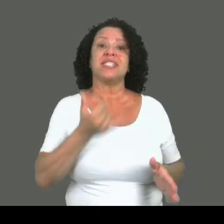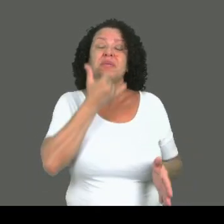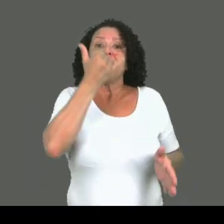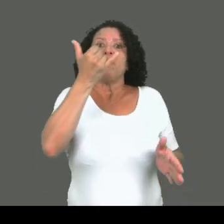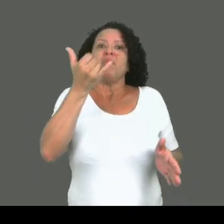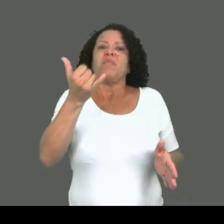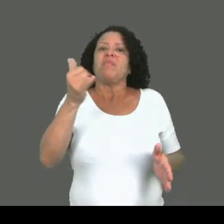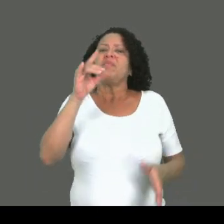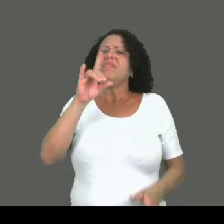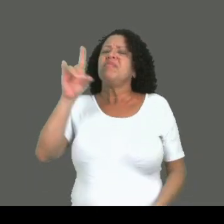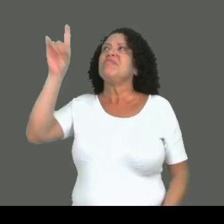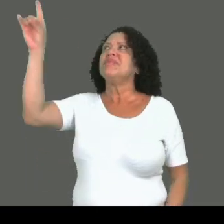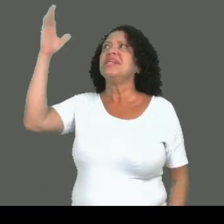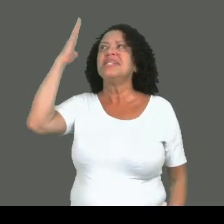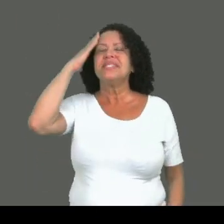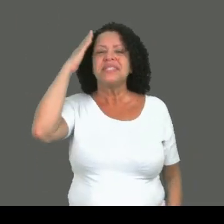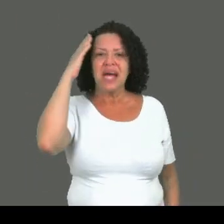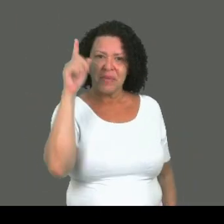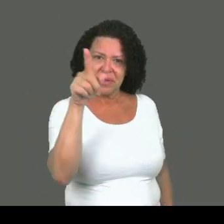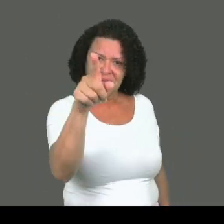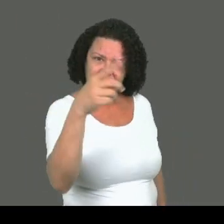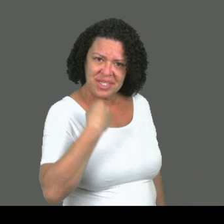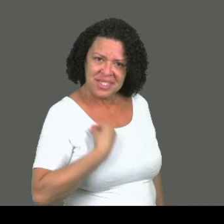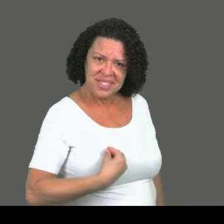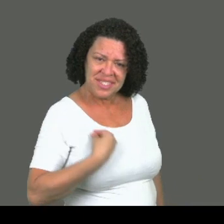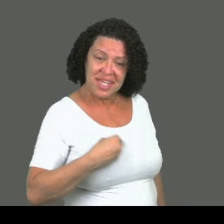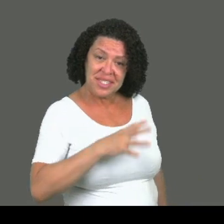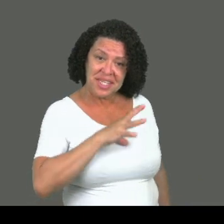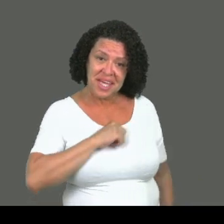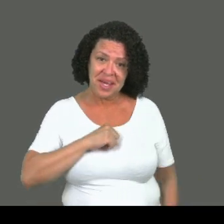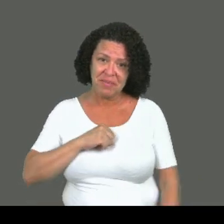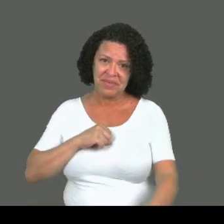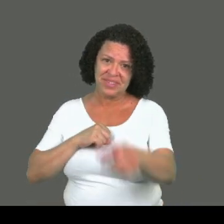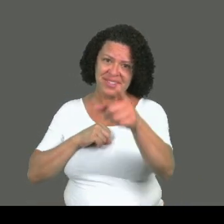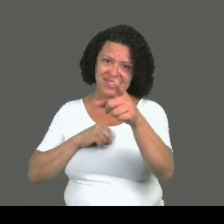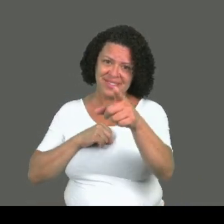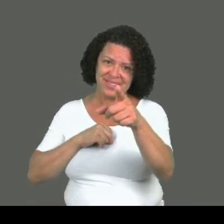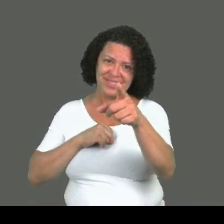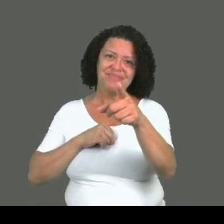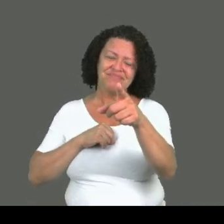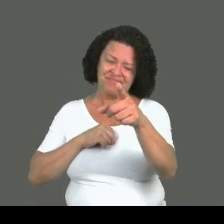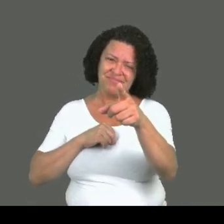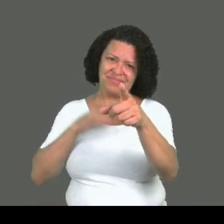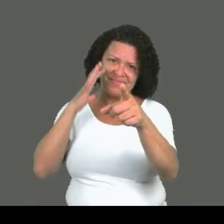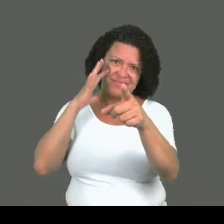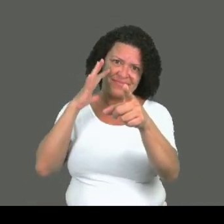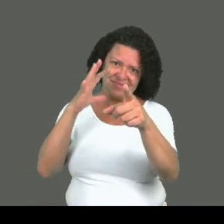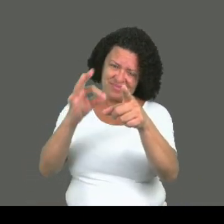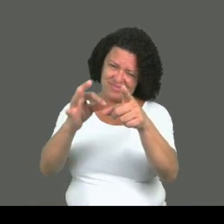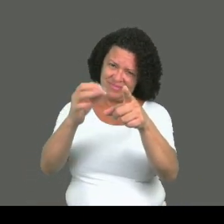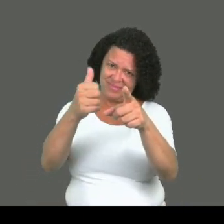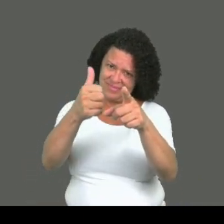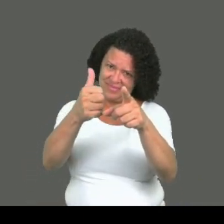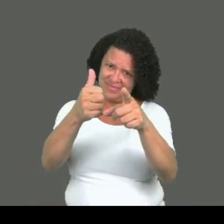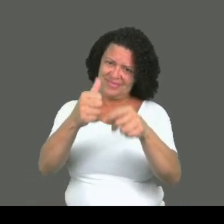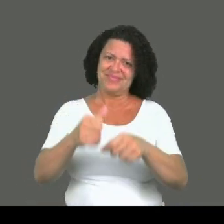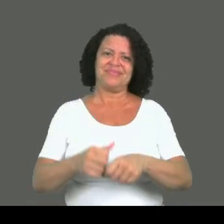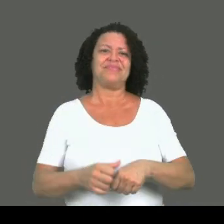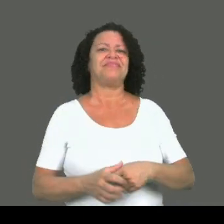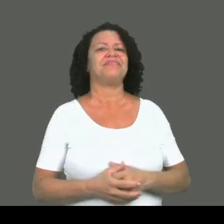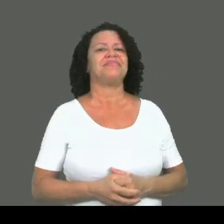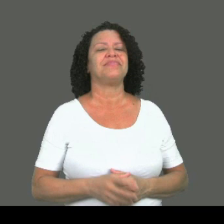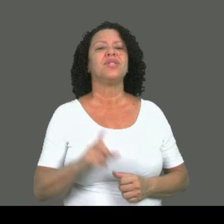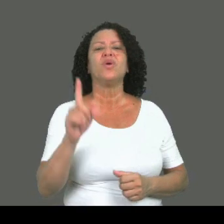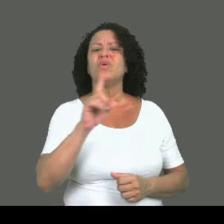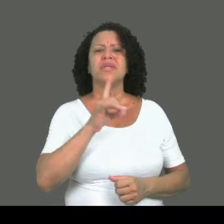Deus sabe que você existe e ama você. Dê atenção a isso.